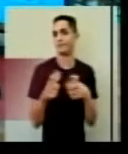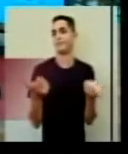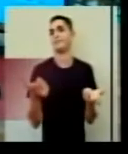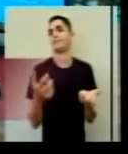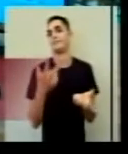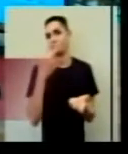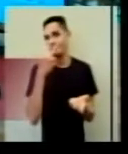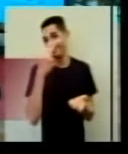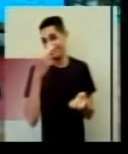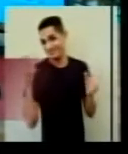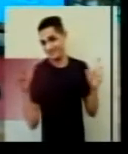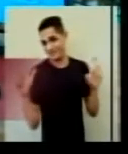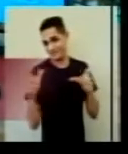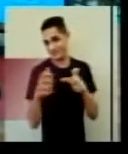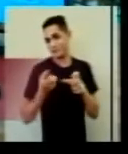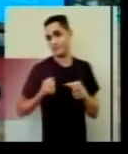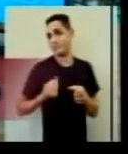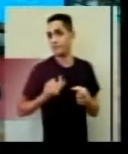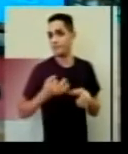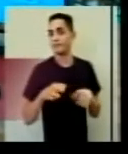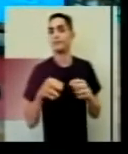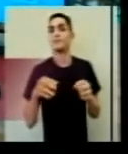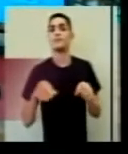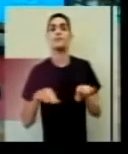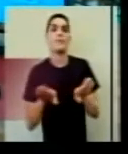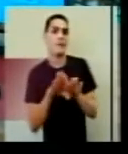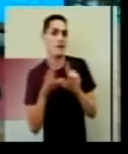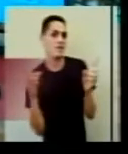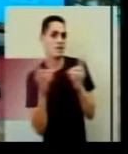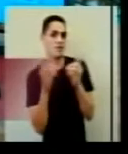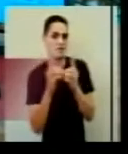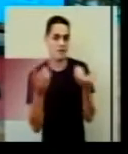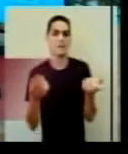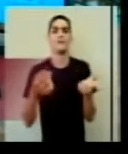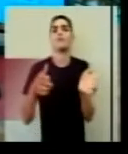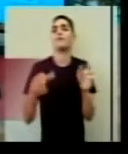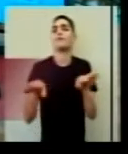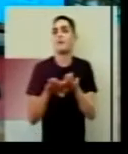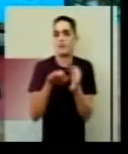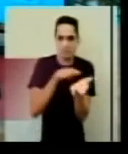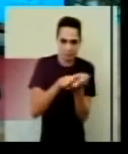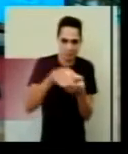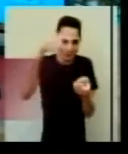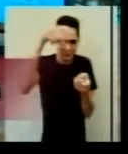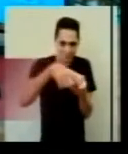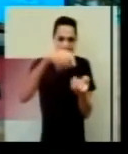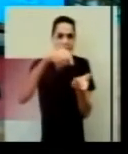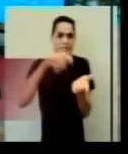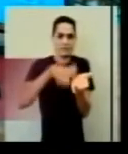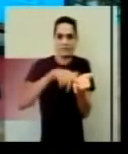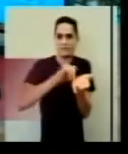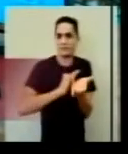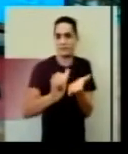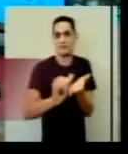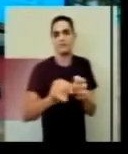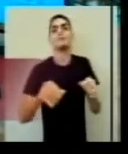isso. E que agora há uma tendência, tanto nos atendimentos, como